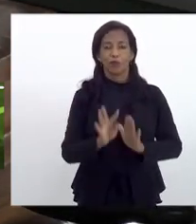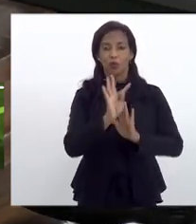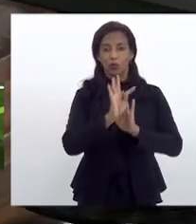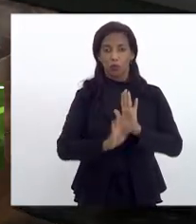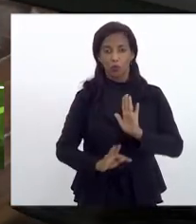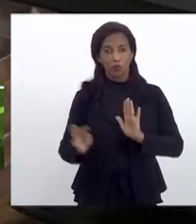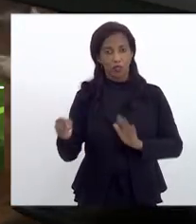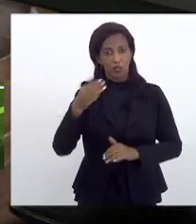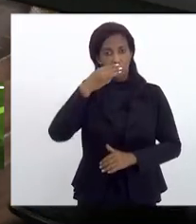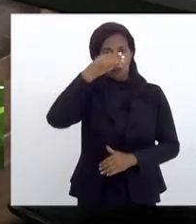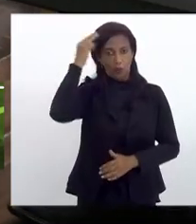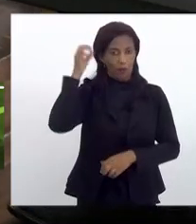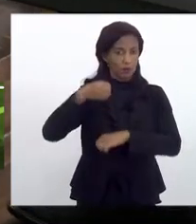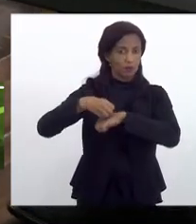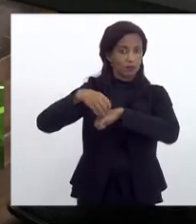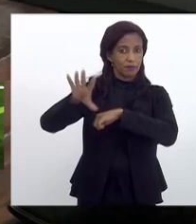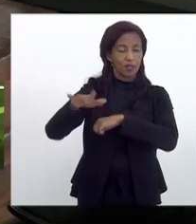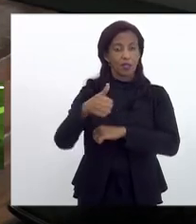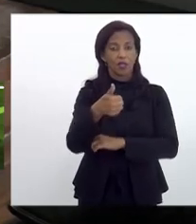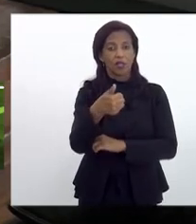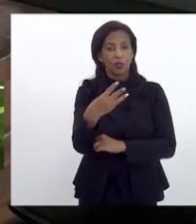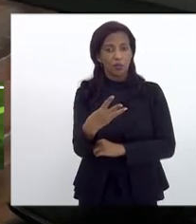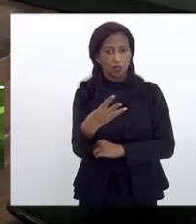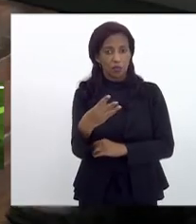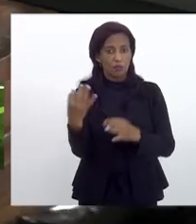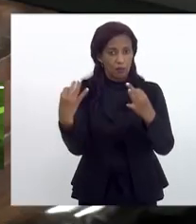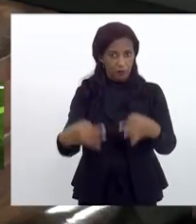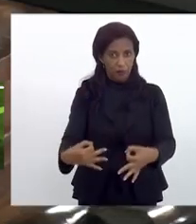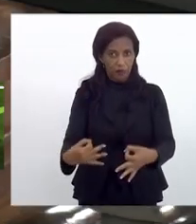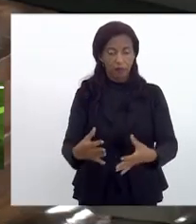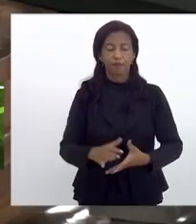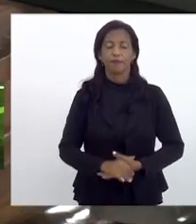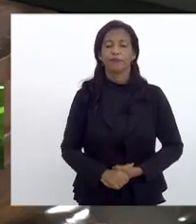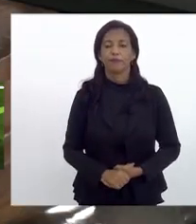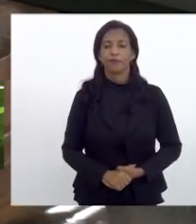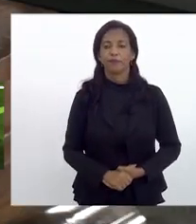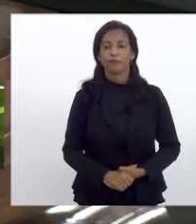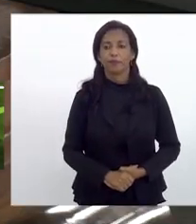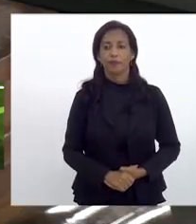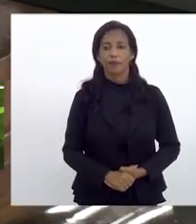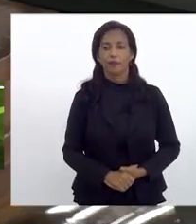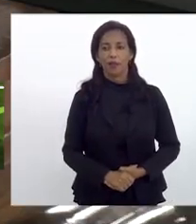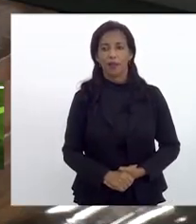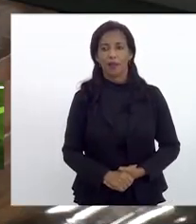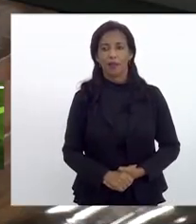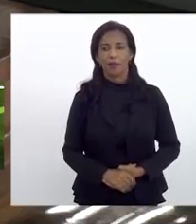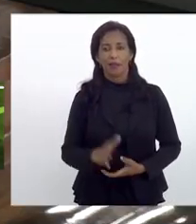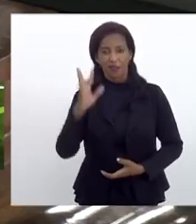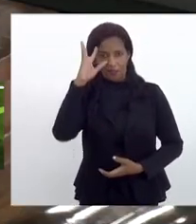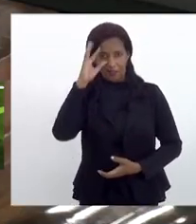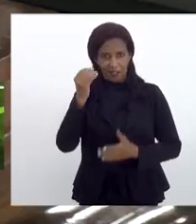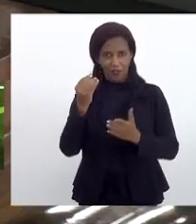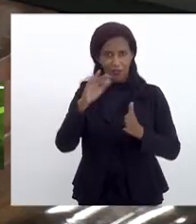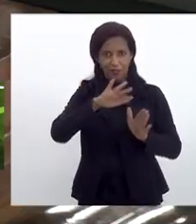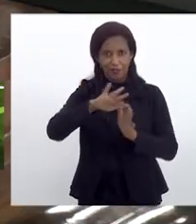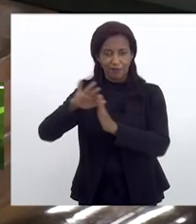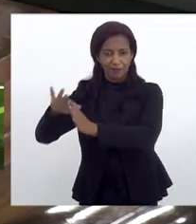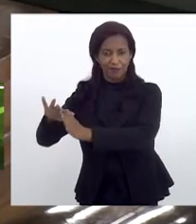Márcio Pacheco Mandou E o treze Perfeito Pacheco? Primeiro Primeiro Está resolvido